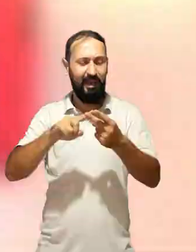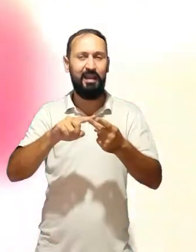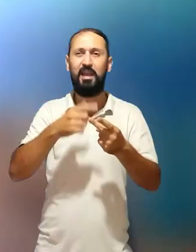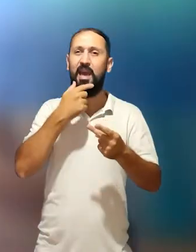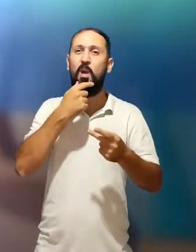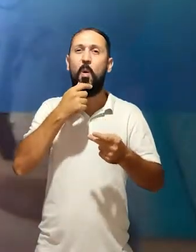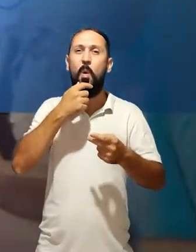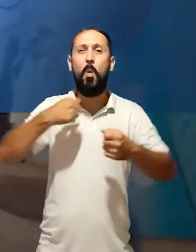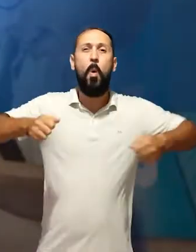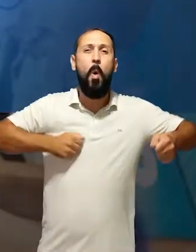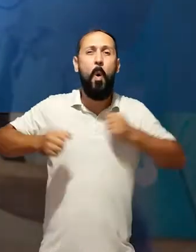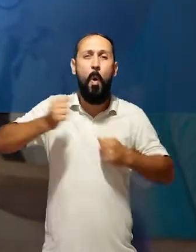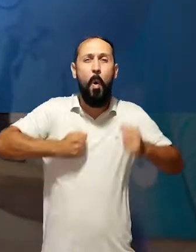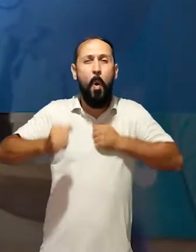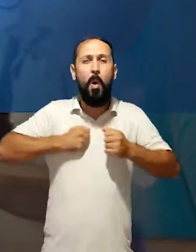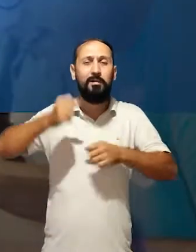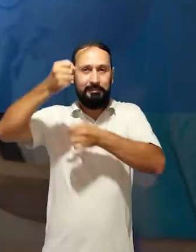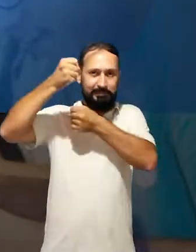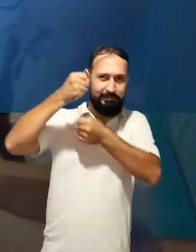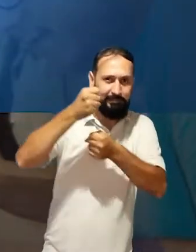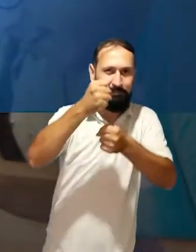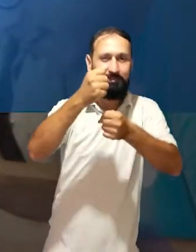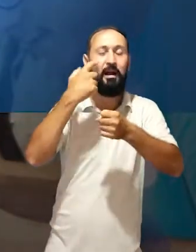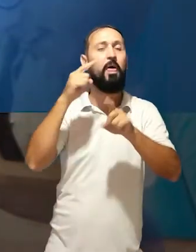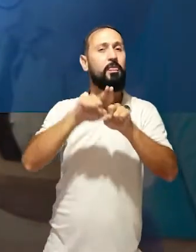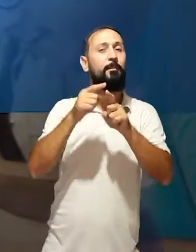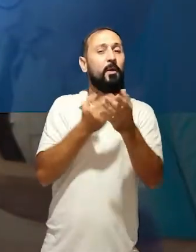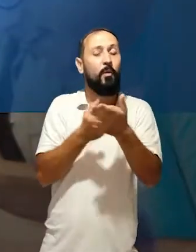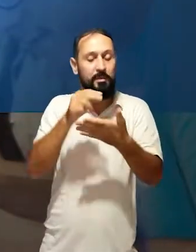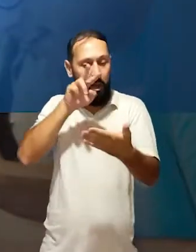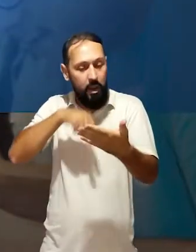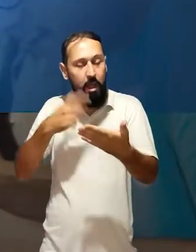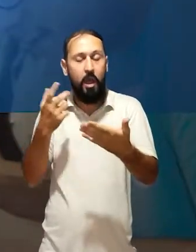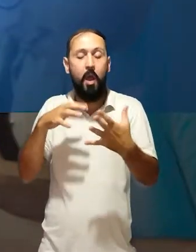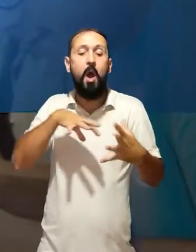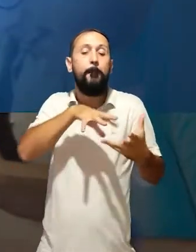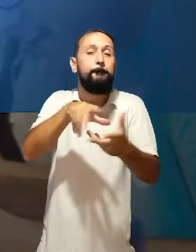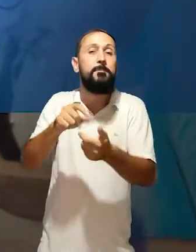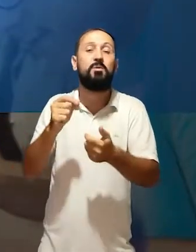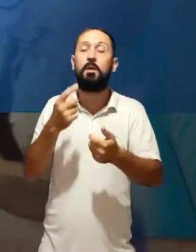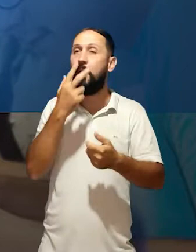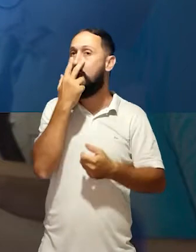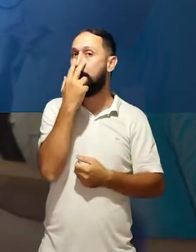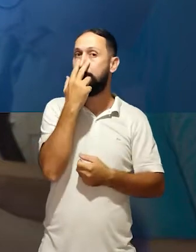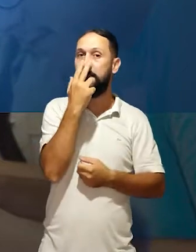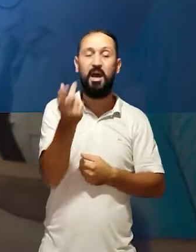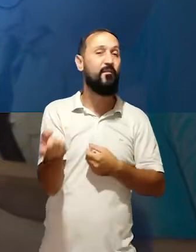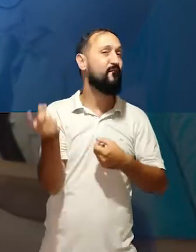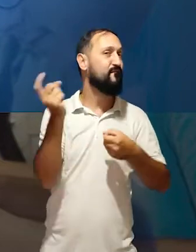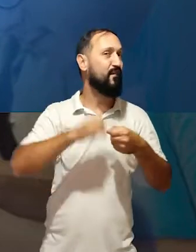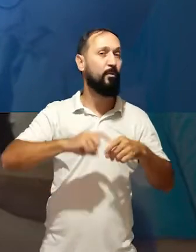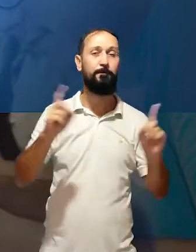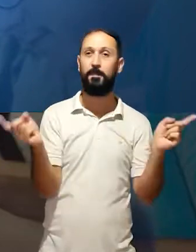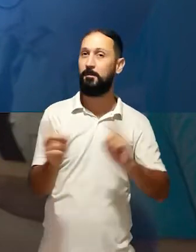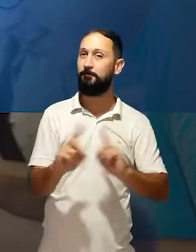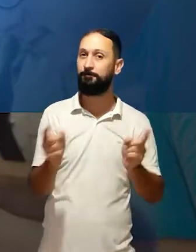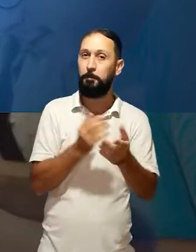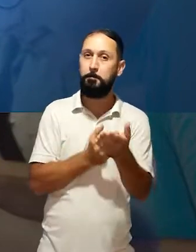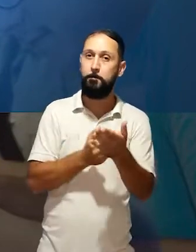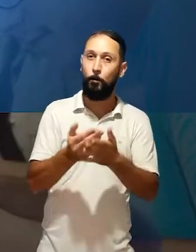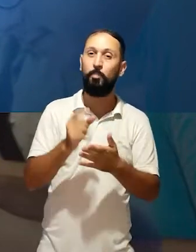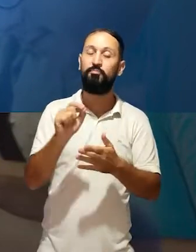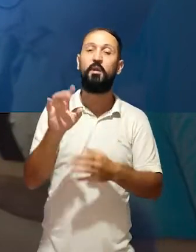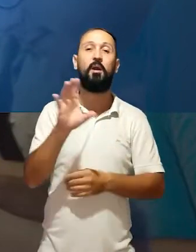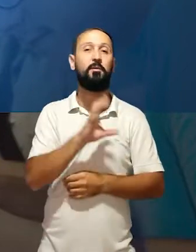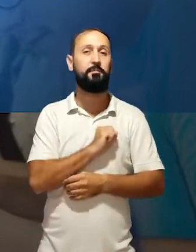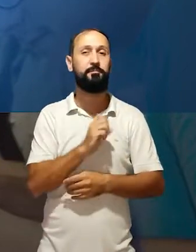foram os meus primeiros heróis, né? Então, a partir daí, a gente começa a entrar em um mundo que parece que não tem mais volta, né? Você